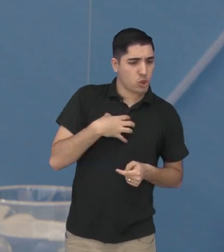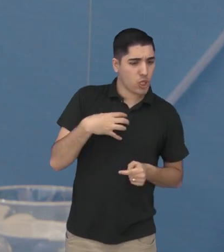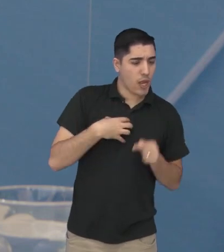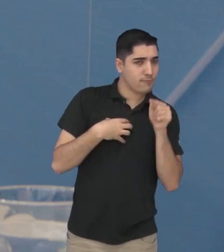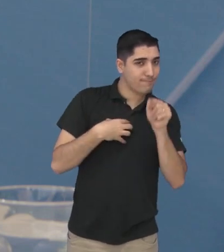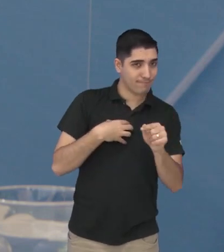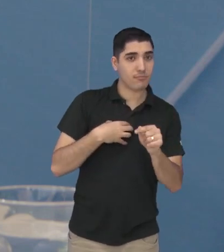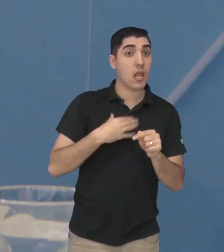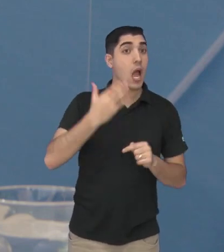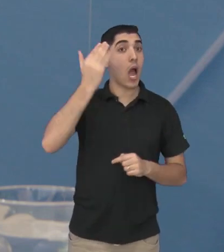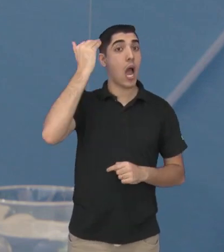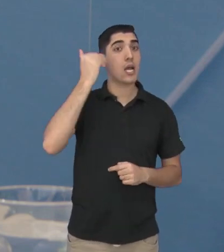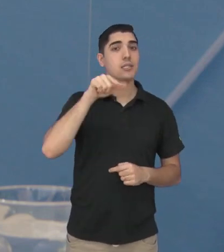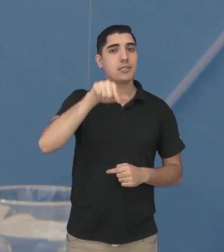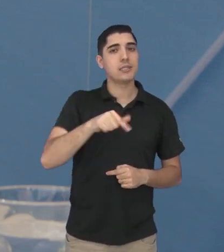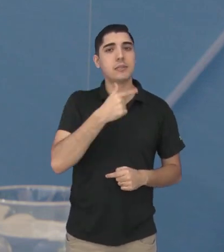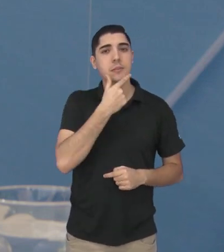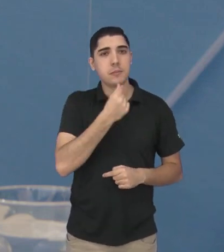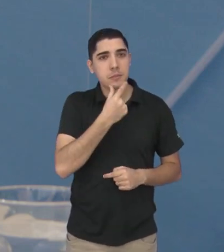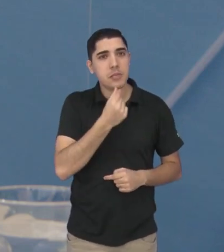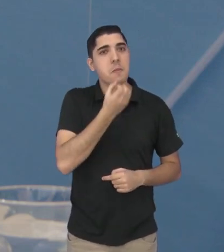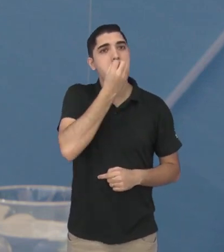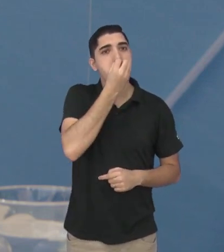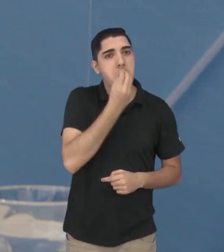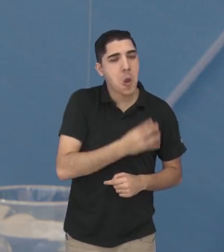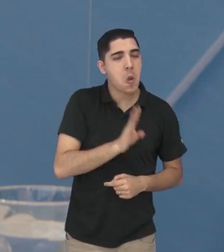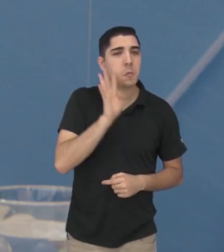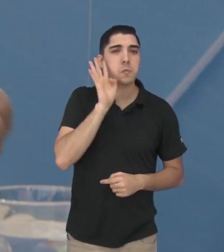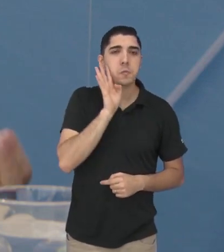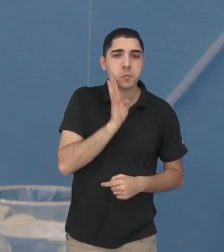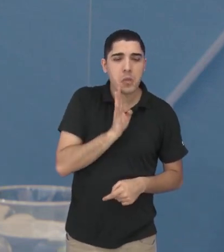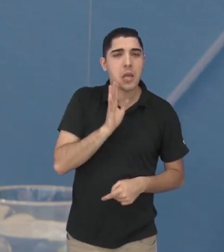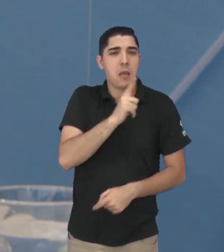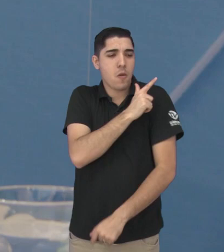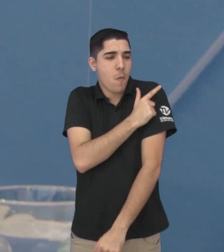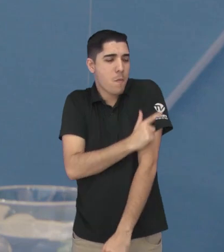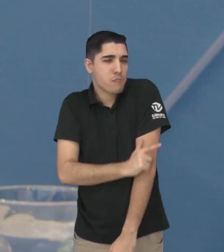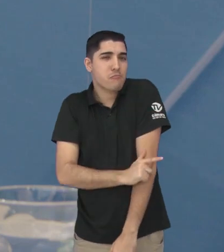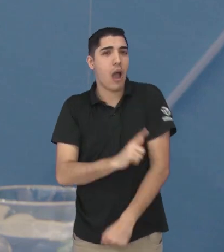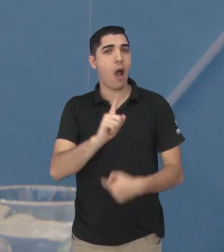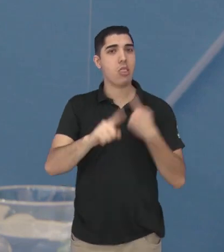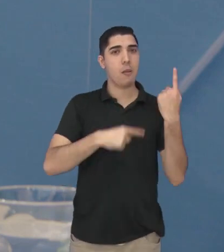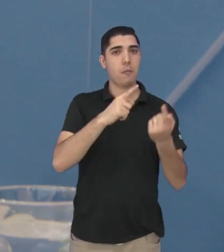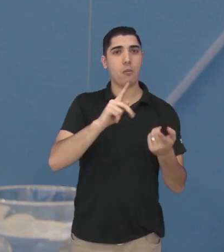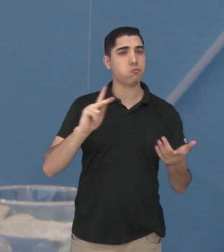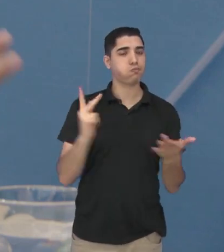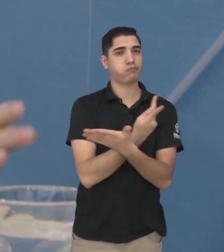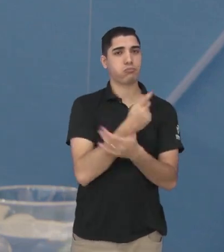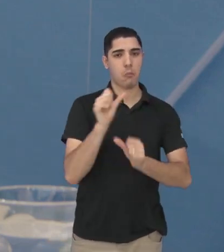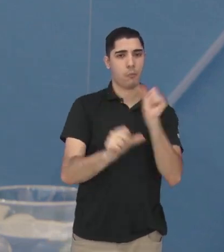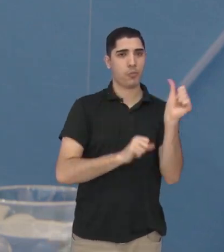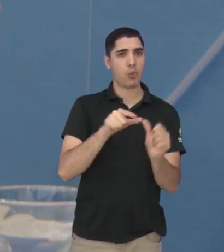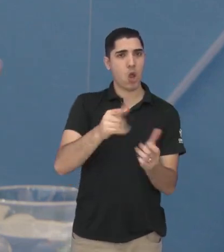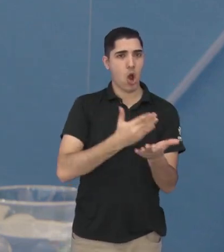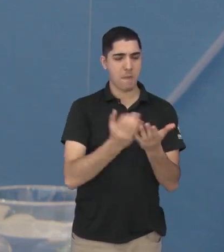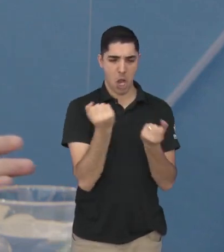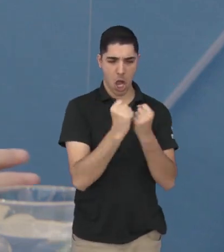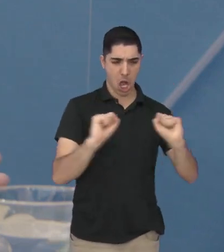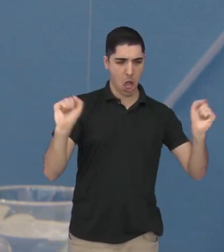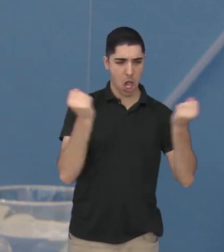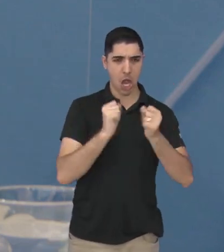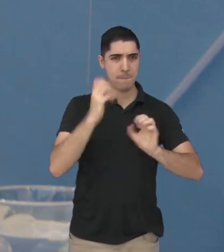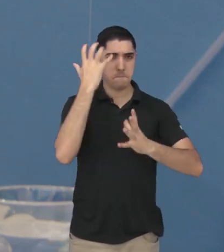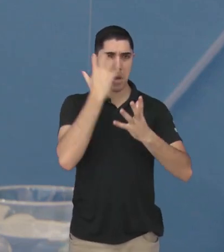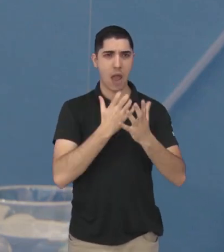caminhando, né? Ele era um menino, né, bondoso, gentil, tal, de repente muda, começa a ficar agressivo, sem a gente saber